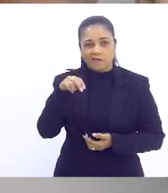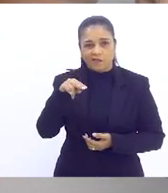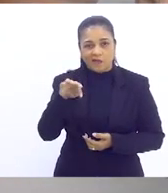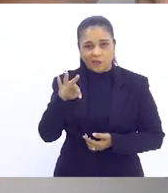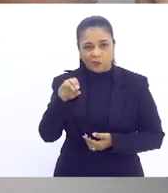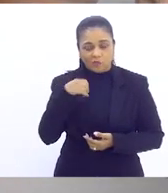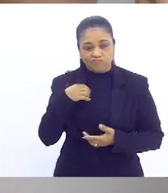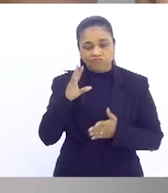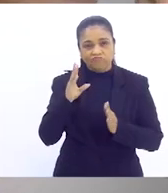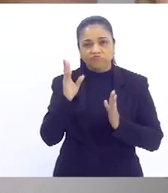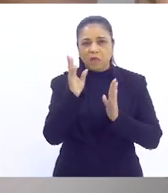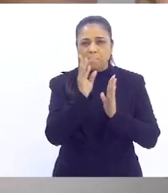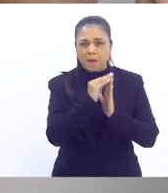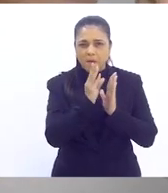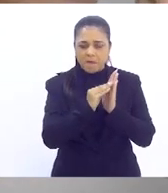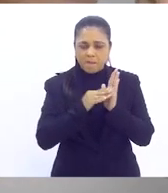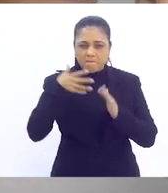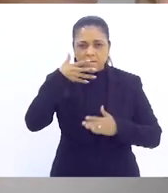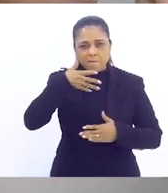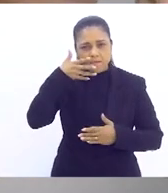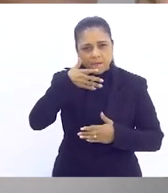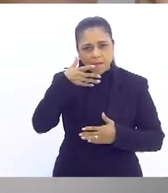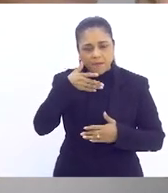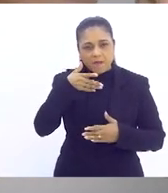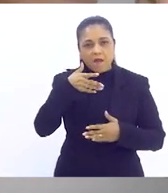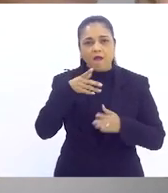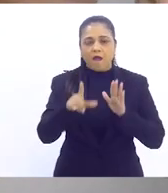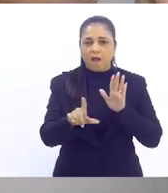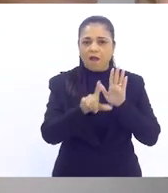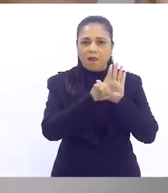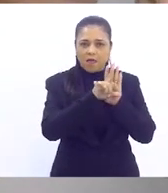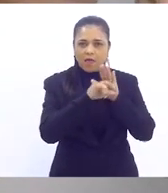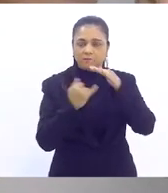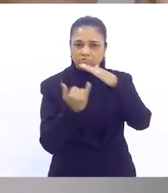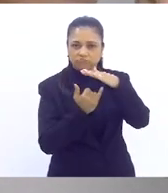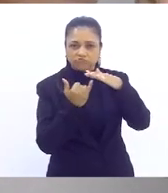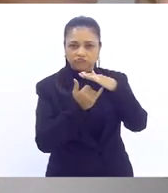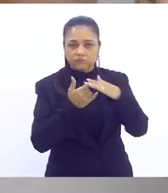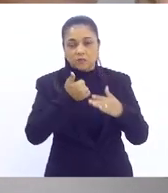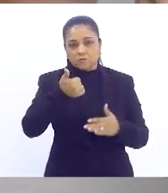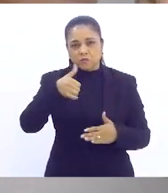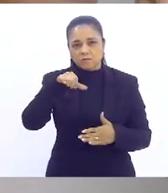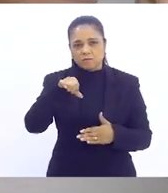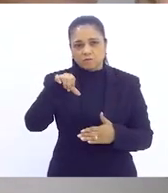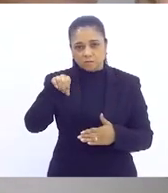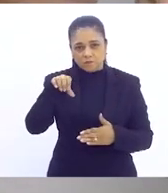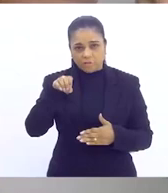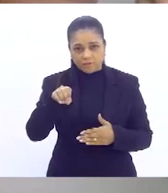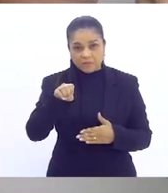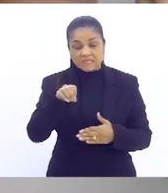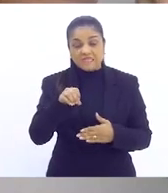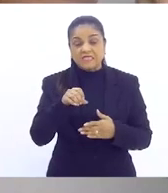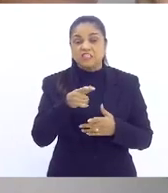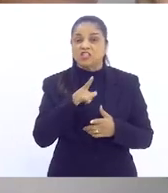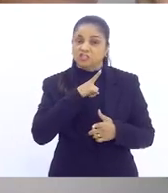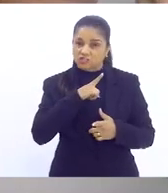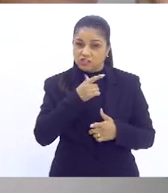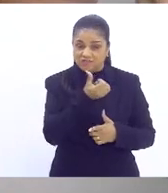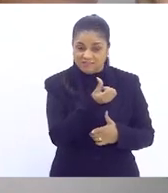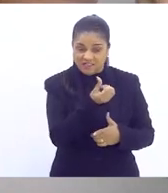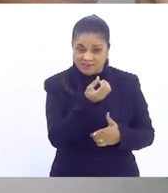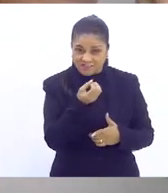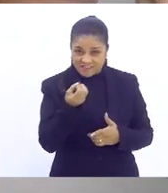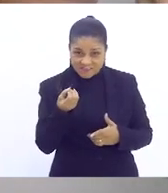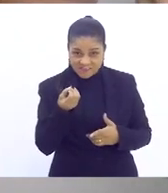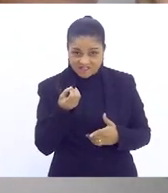o senhor colocou eu corretamente que a lei que criou o Instituto em 90 previa 600 vagas para as